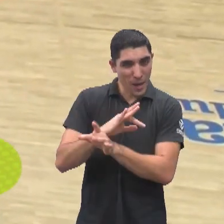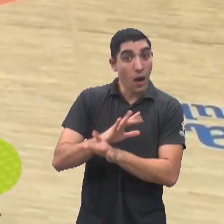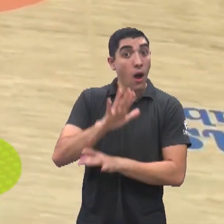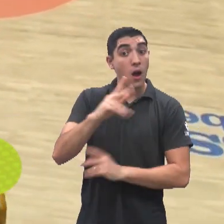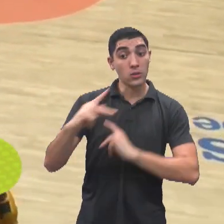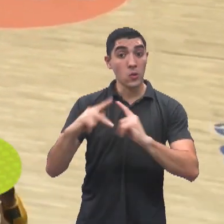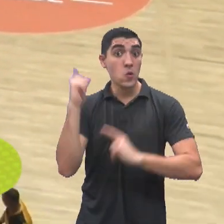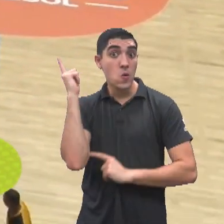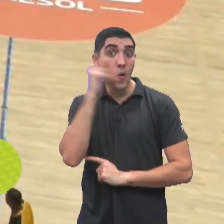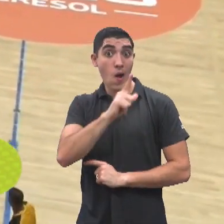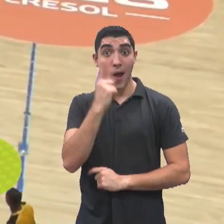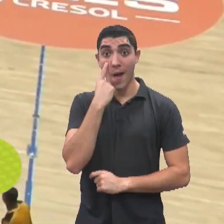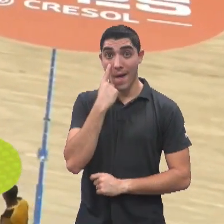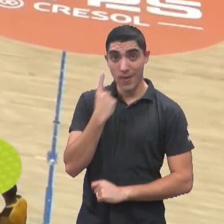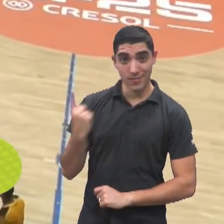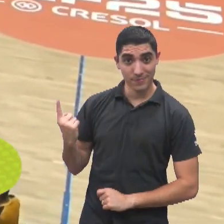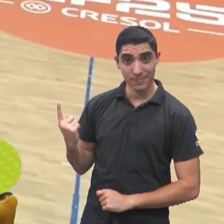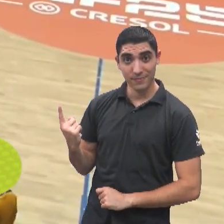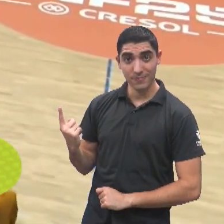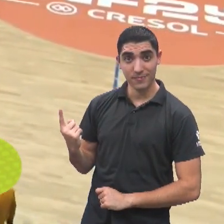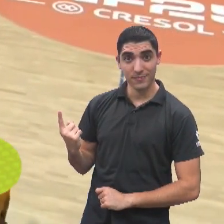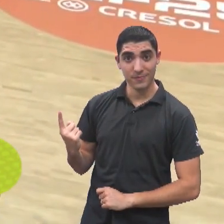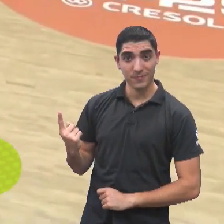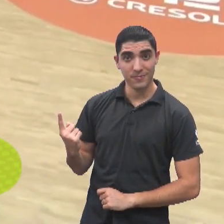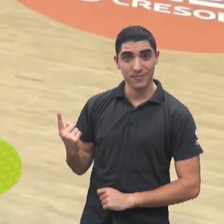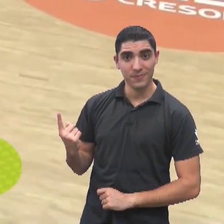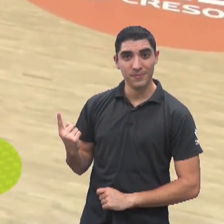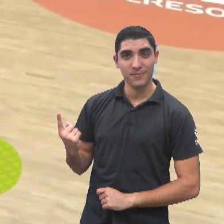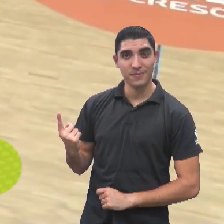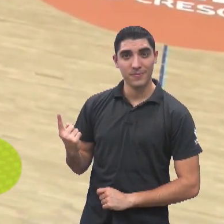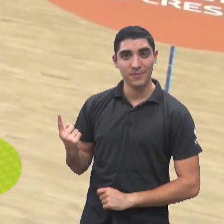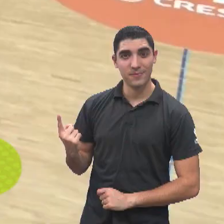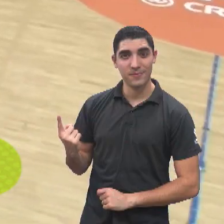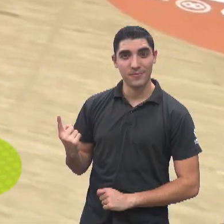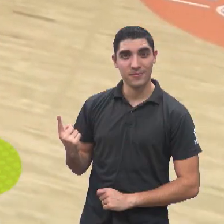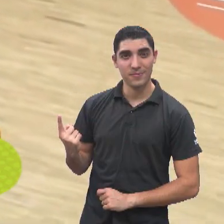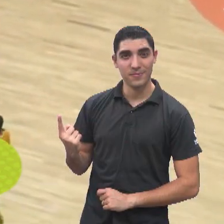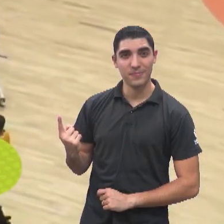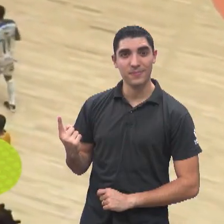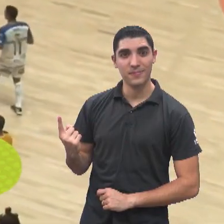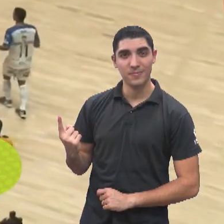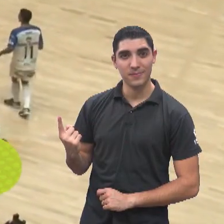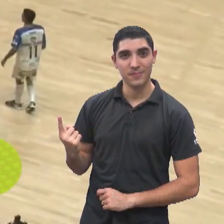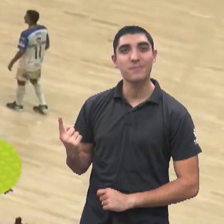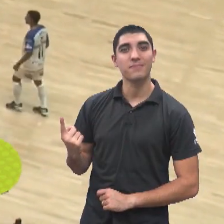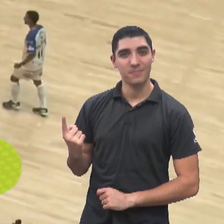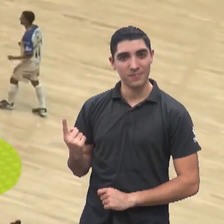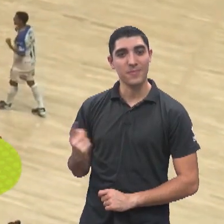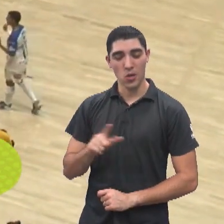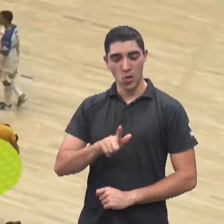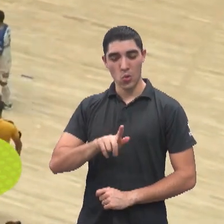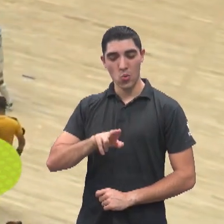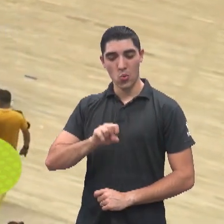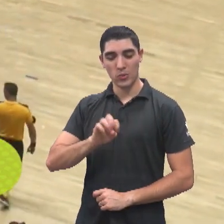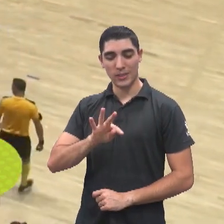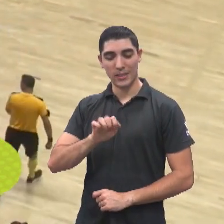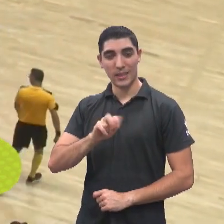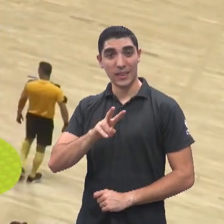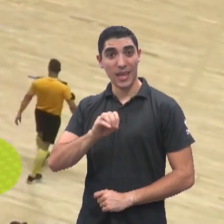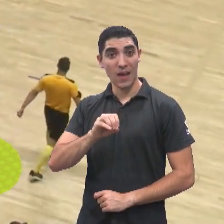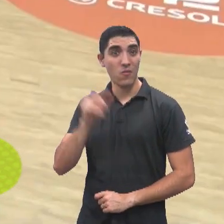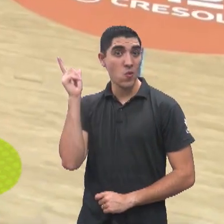tabelou de pé em pé, fez a bola girar até chegar aqui na esquerda para Gustavo bater de primeira para empatar a partida na